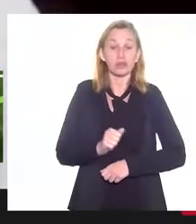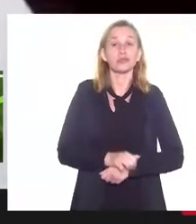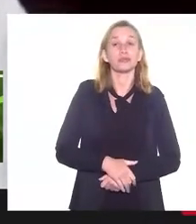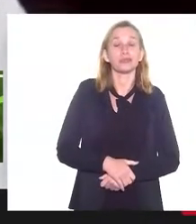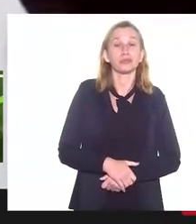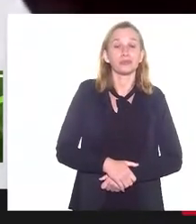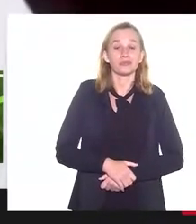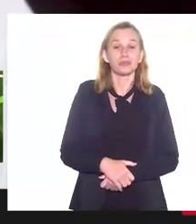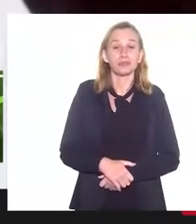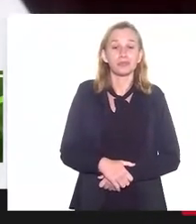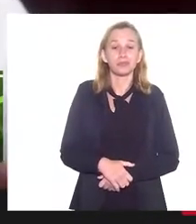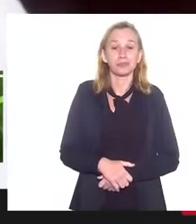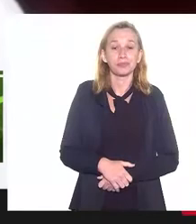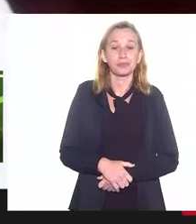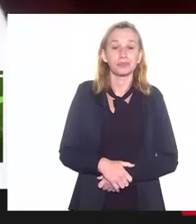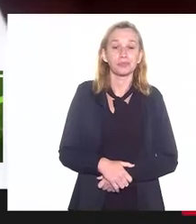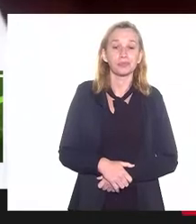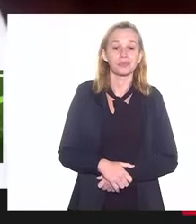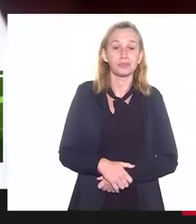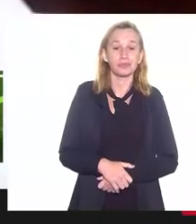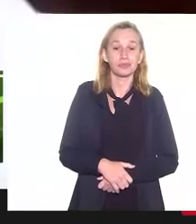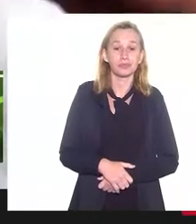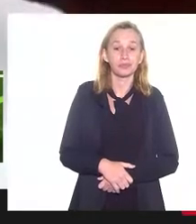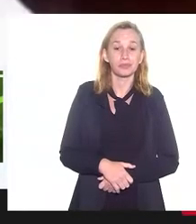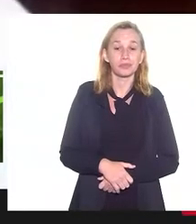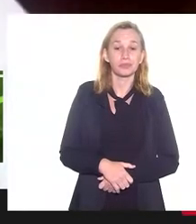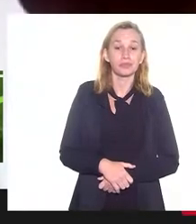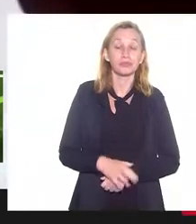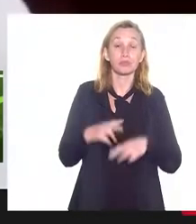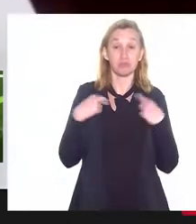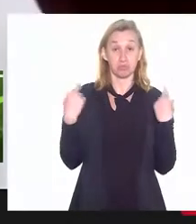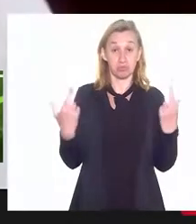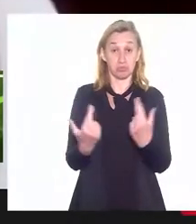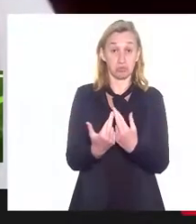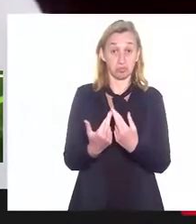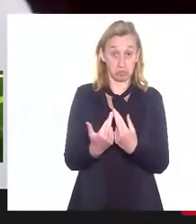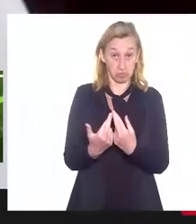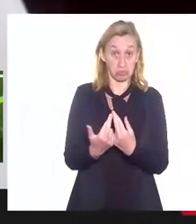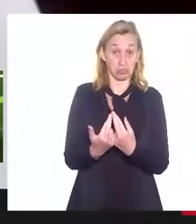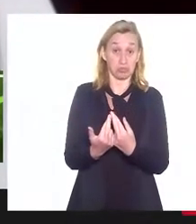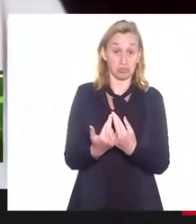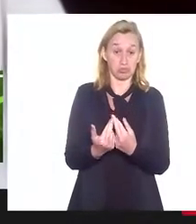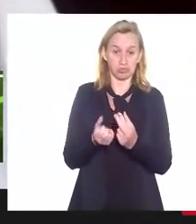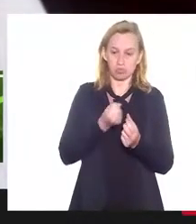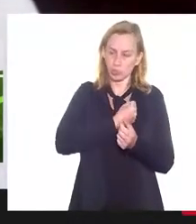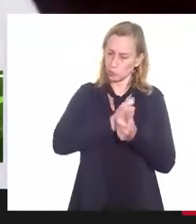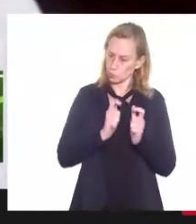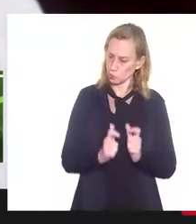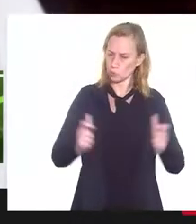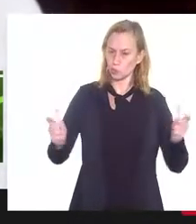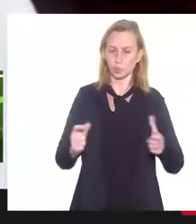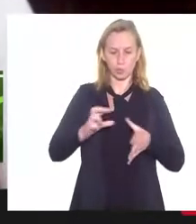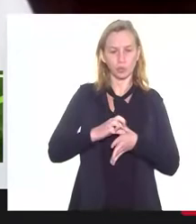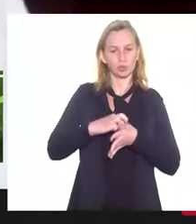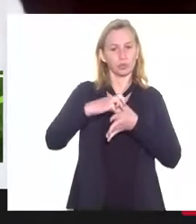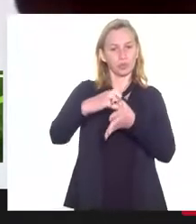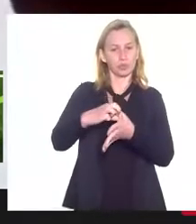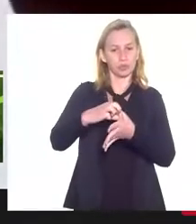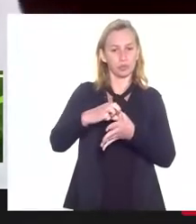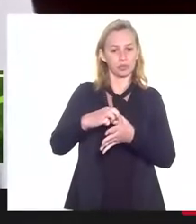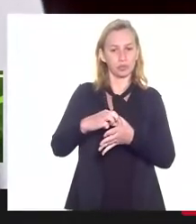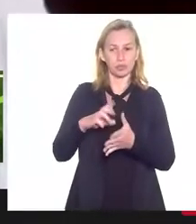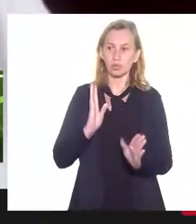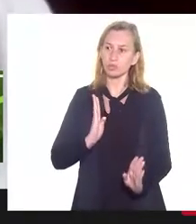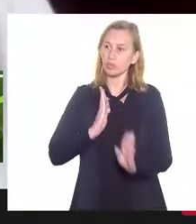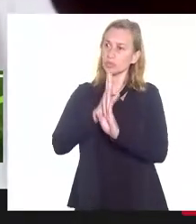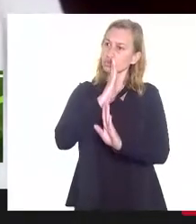Matriz Africana. Lá em Cosmos, estávamos numa reunião com um grande número de lideranças e, de repente,